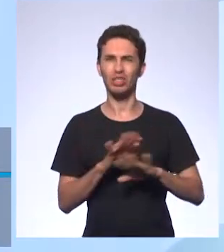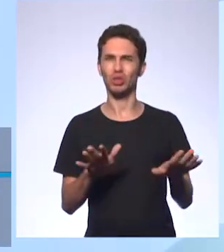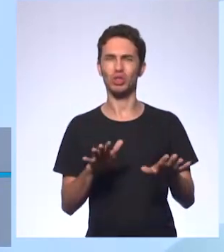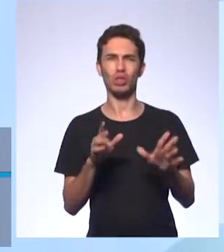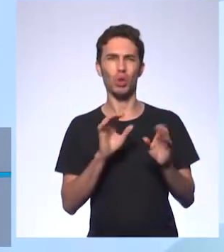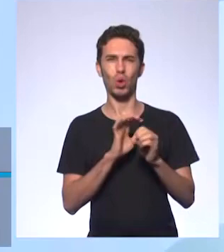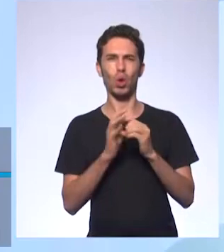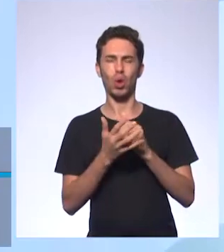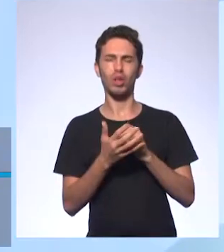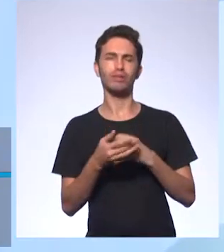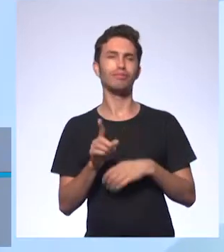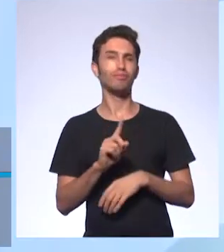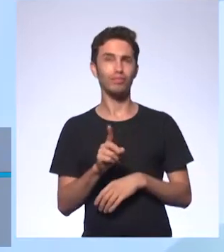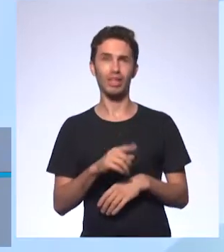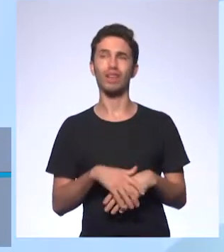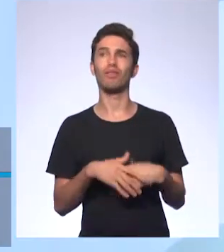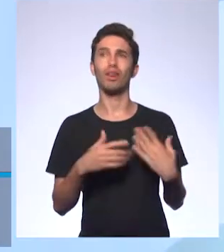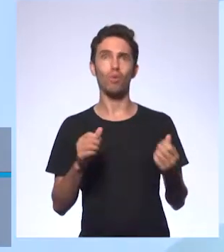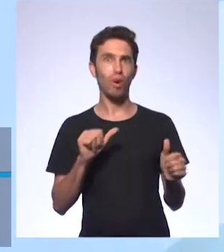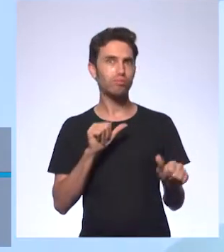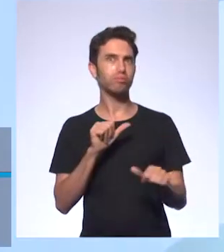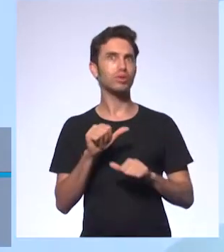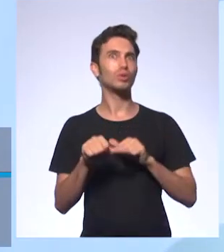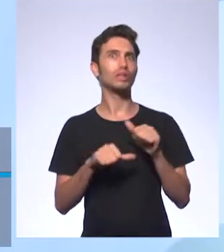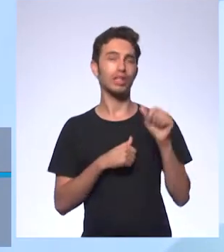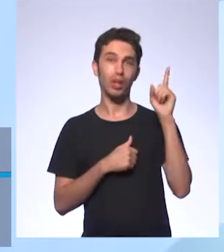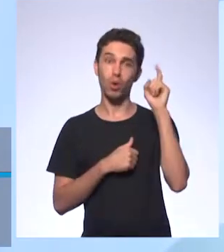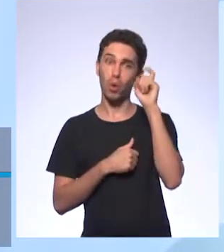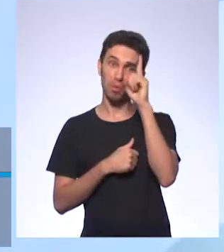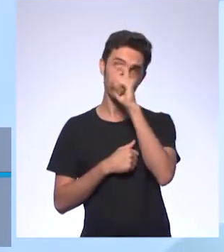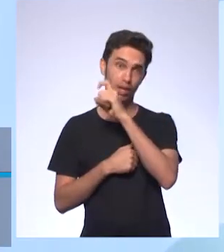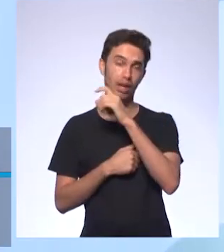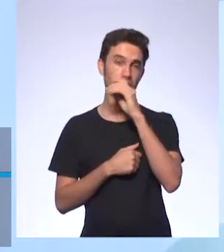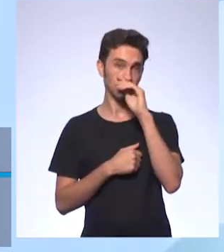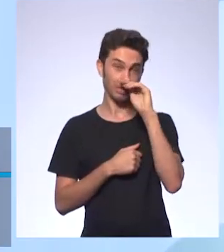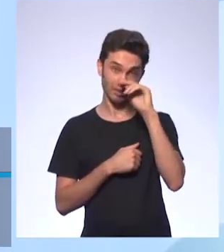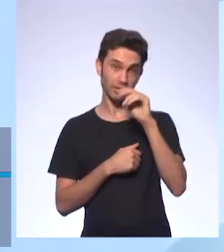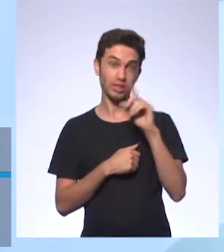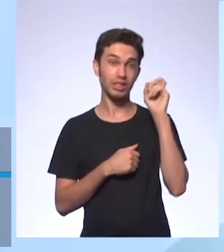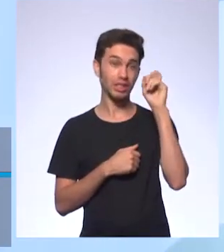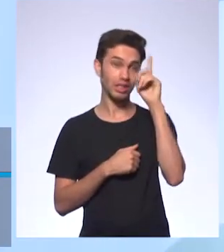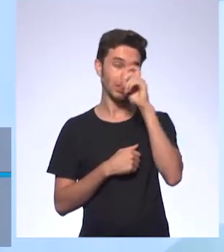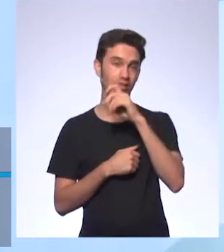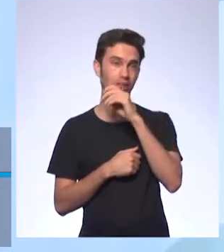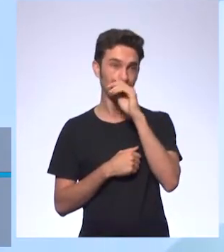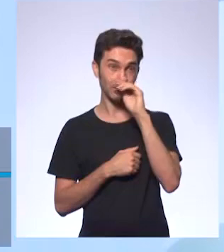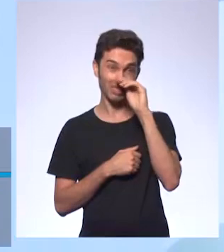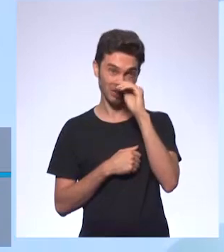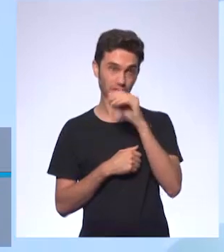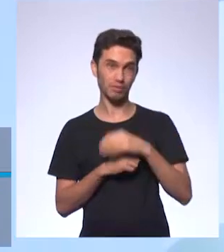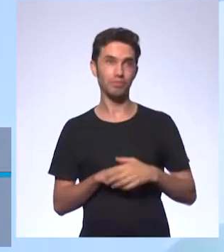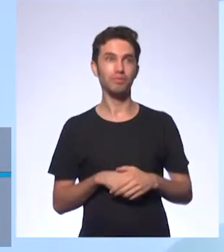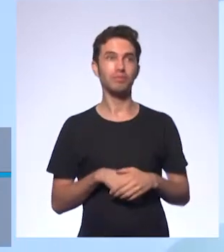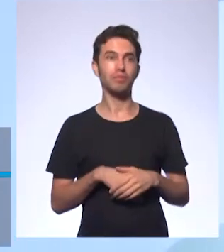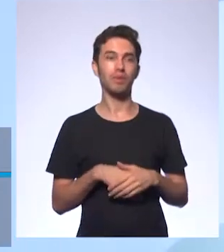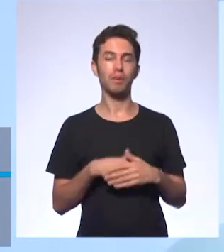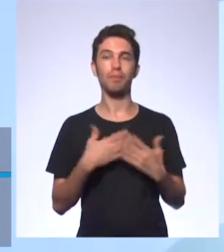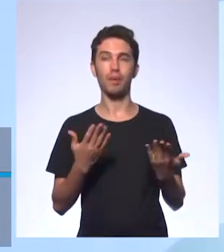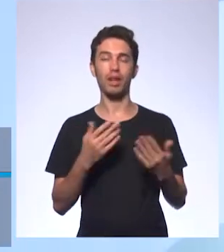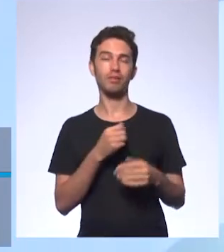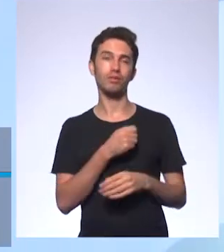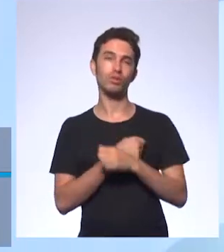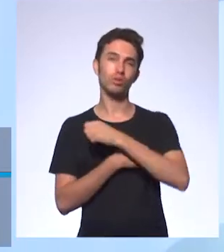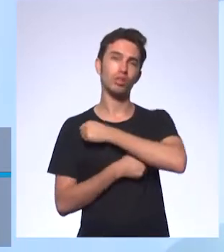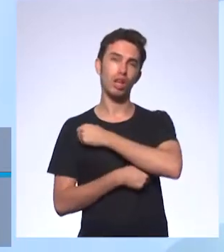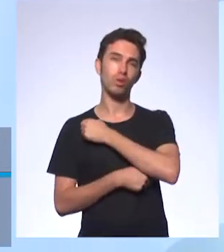não é só isso, é uma mudança, assim, muito complexa, muito difícil, né? Ainda mais para os nossos alunos nesse